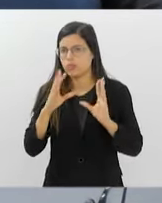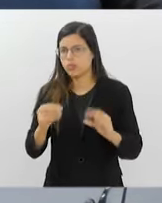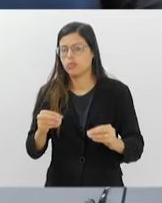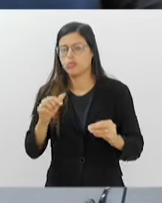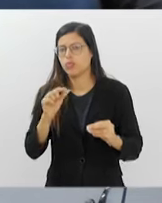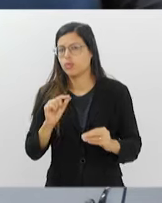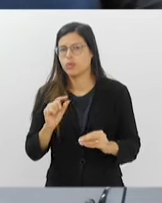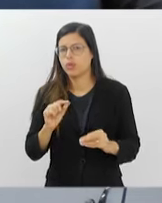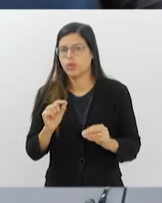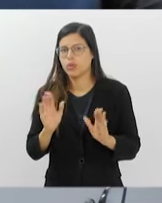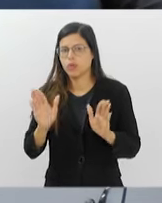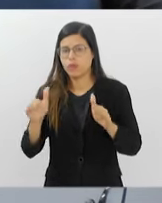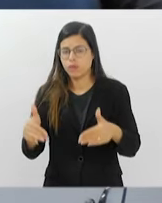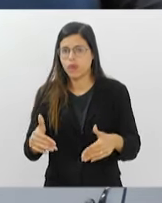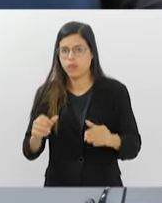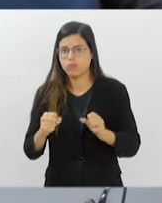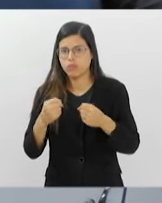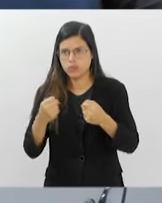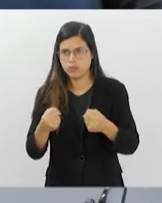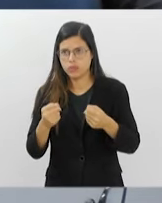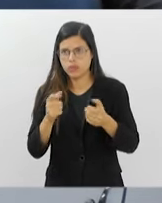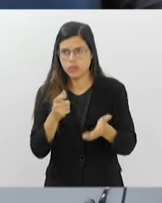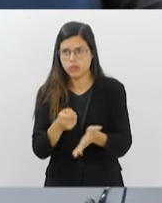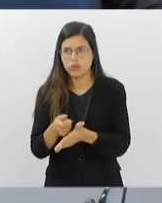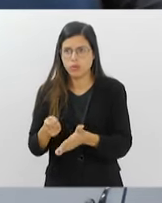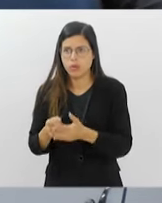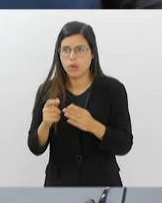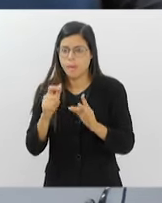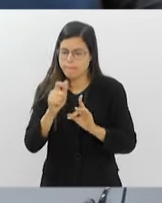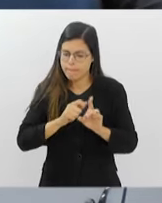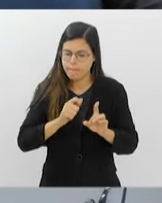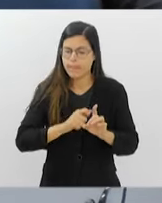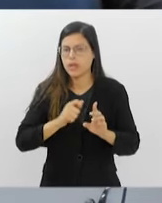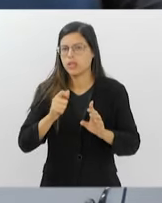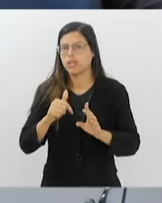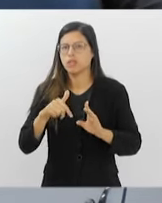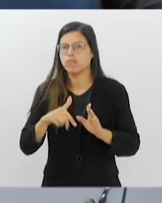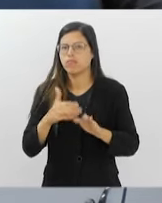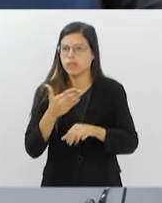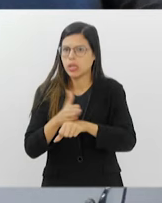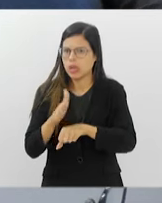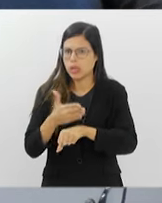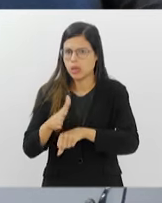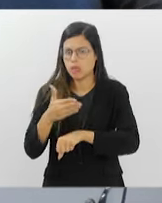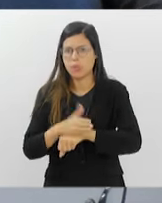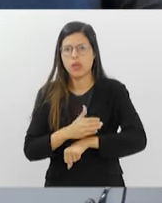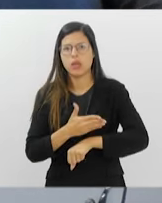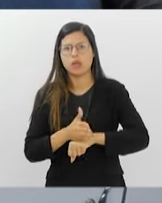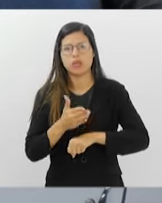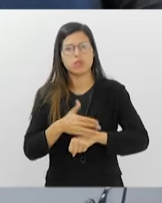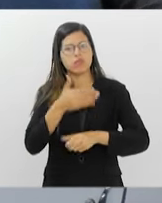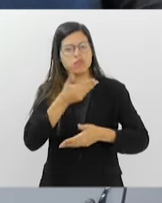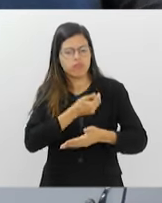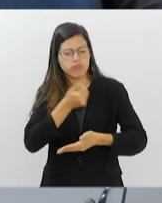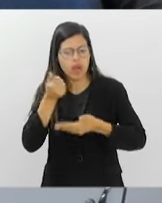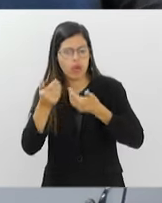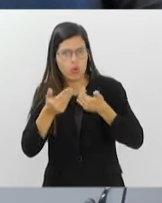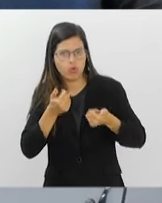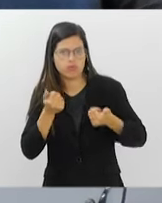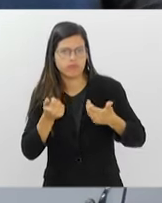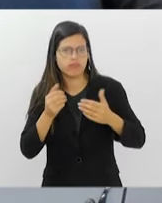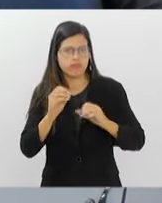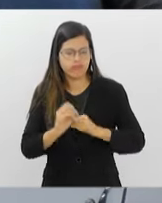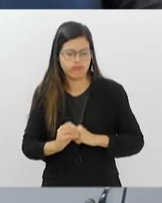eles recebendo mensalmente capacitações aguçando cada vez mais e melhorando cada vez mais o